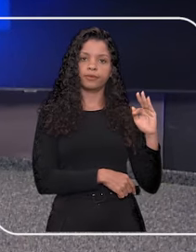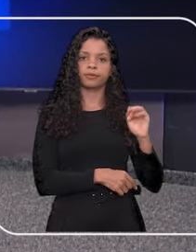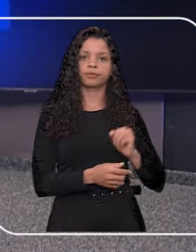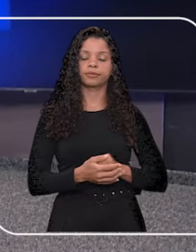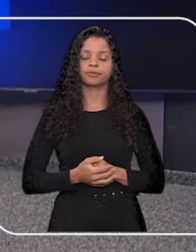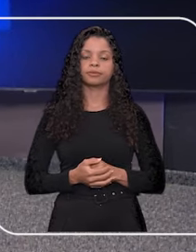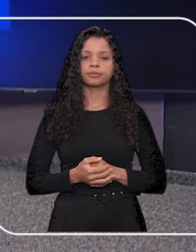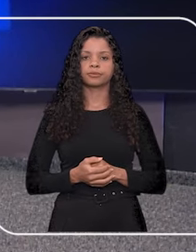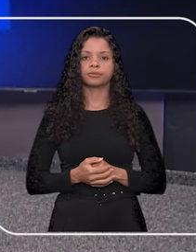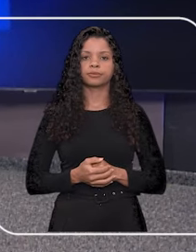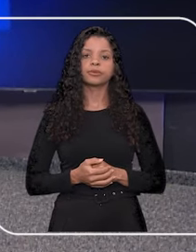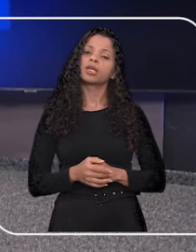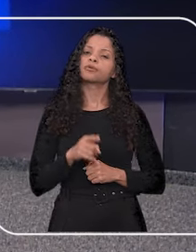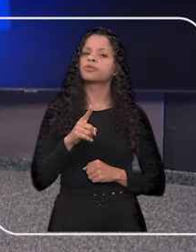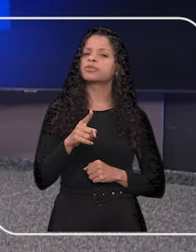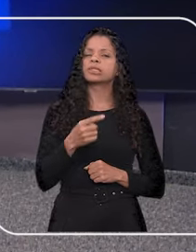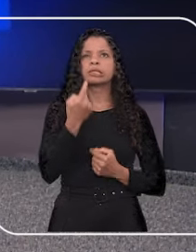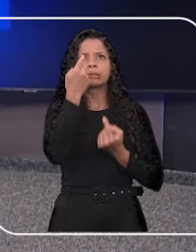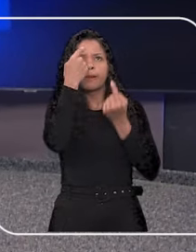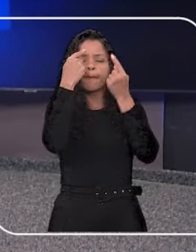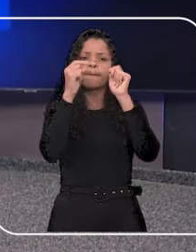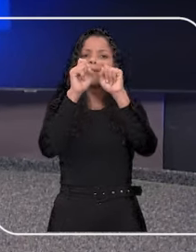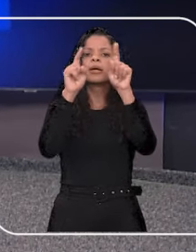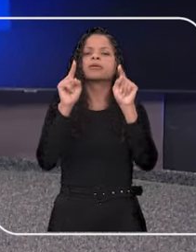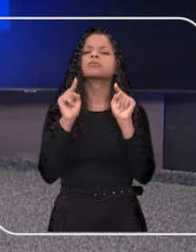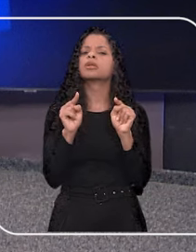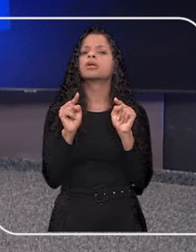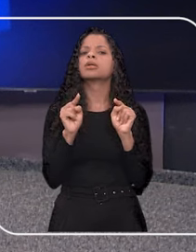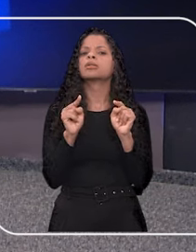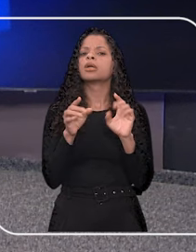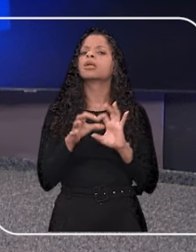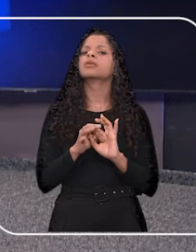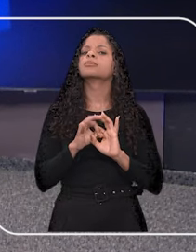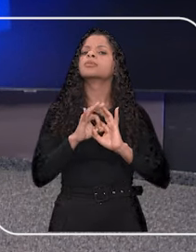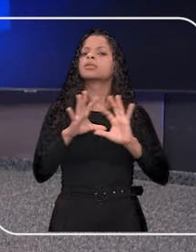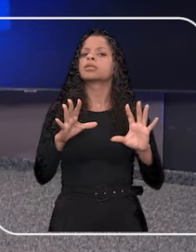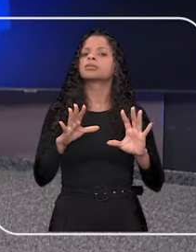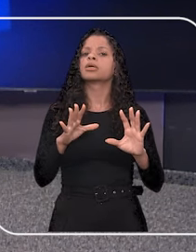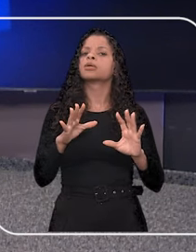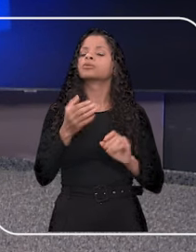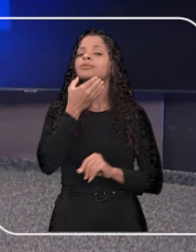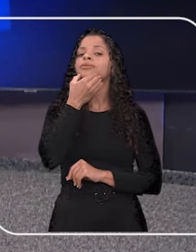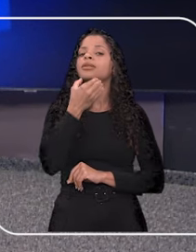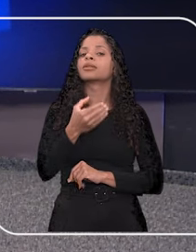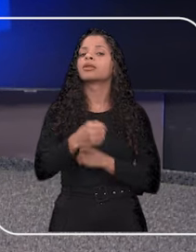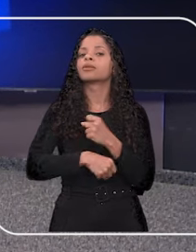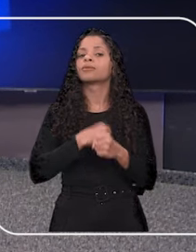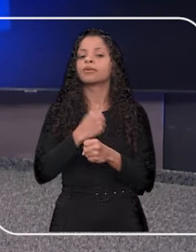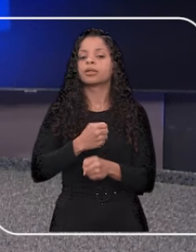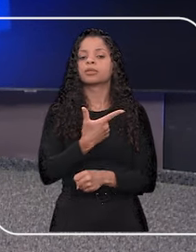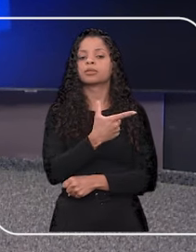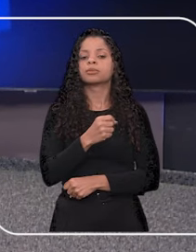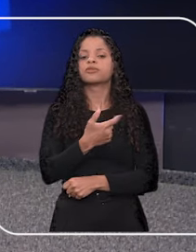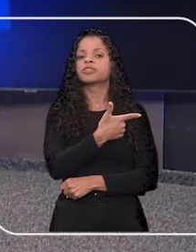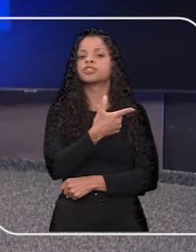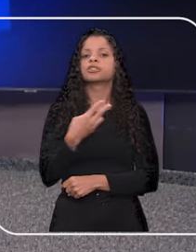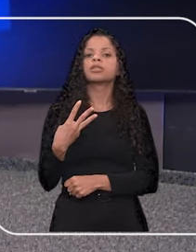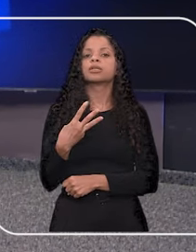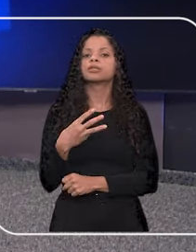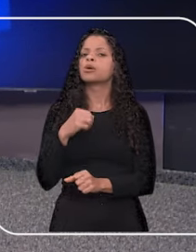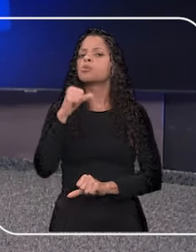deve estar se perguntando e o indulo Natalino de 2023 o que mudou em relação ao benefício